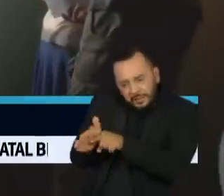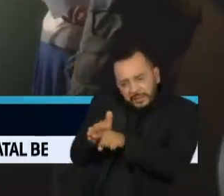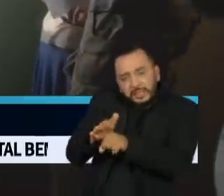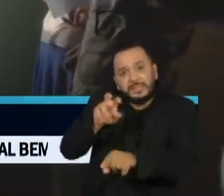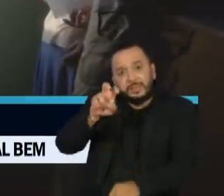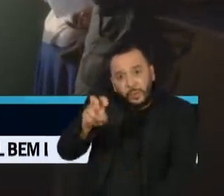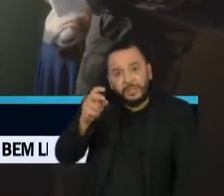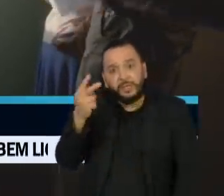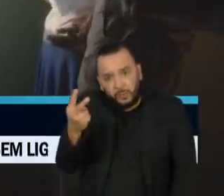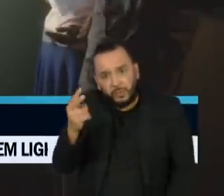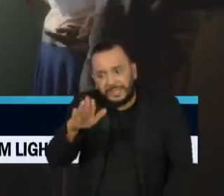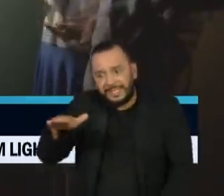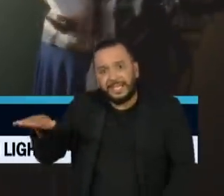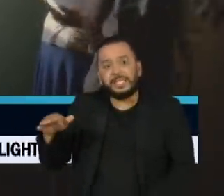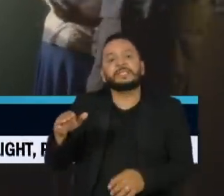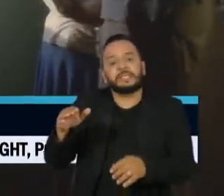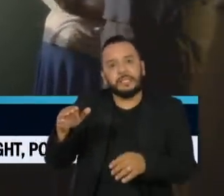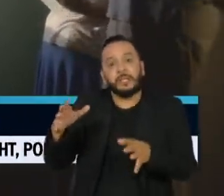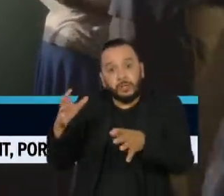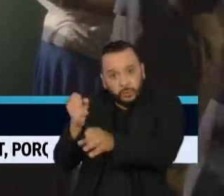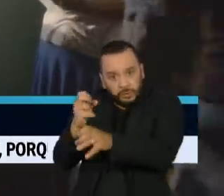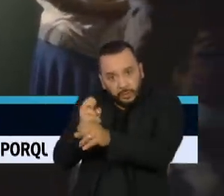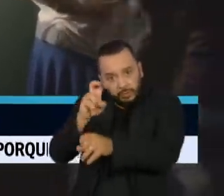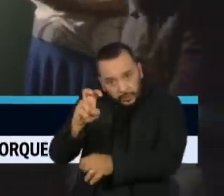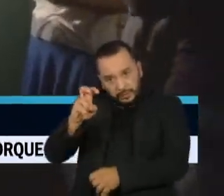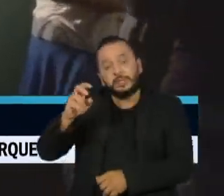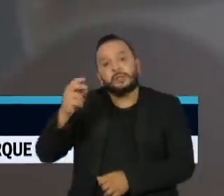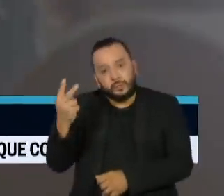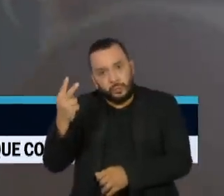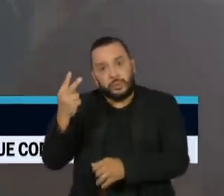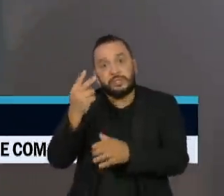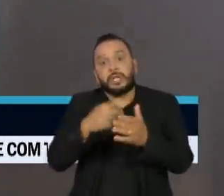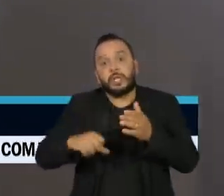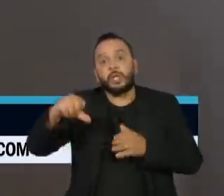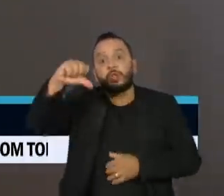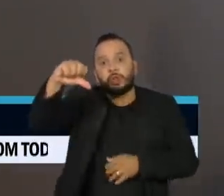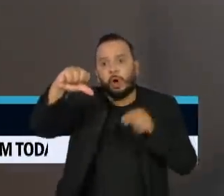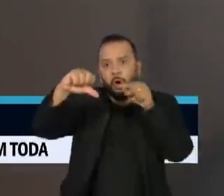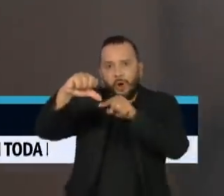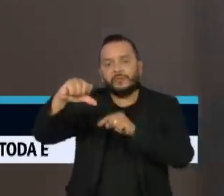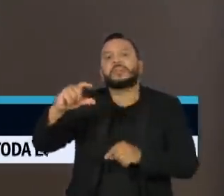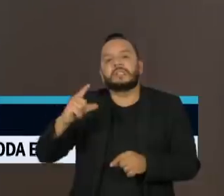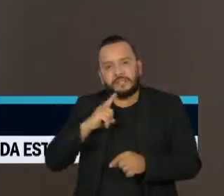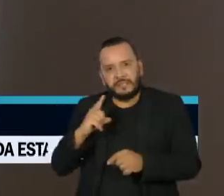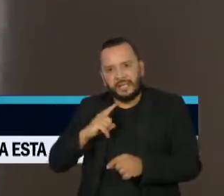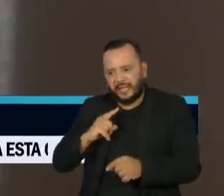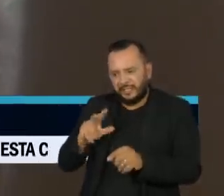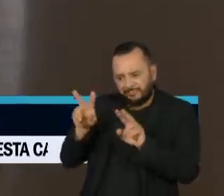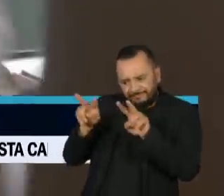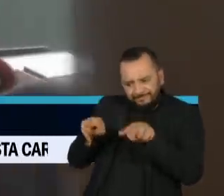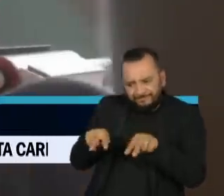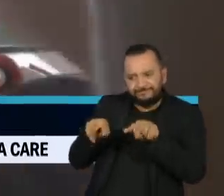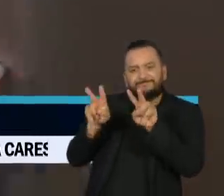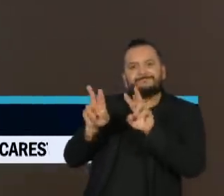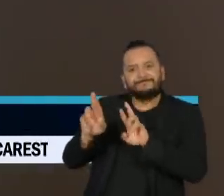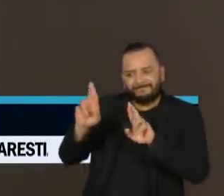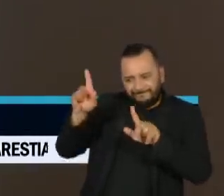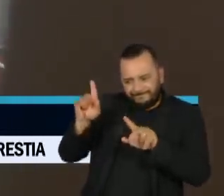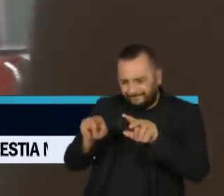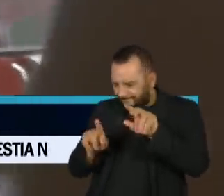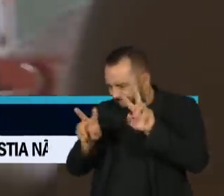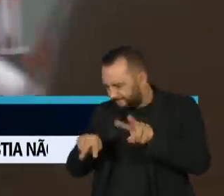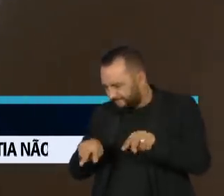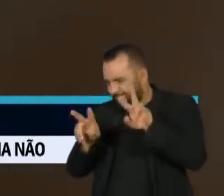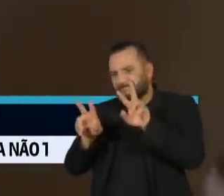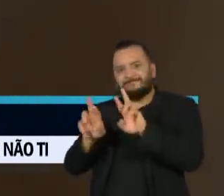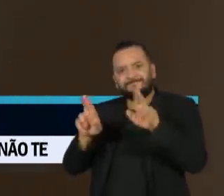9 apresentaram alterações significativas. E essas alterações se manifestaram